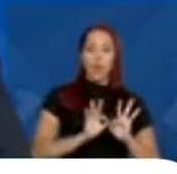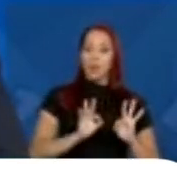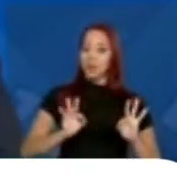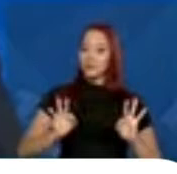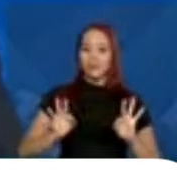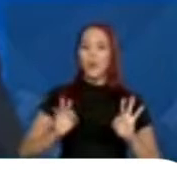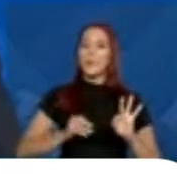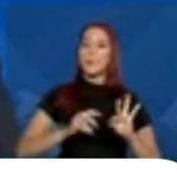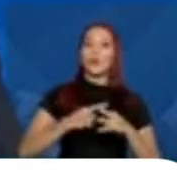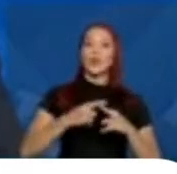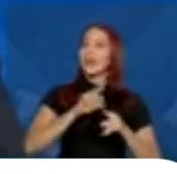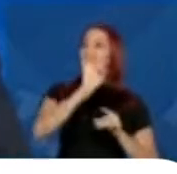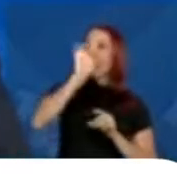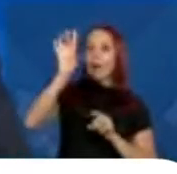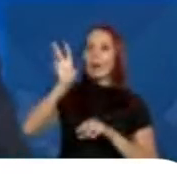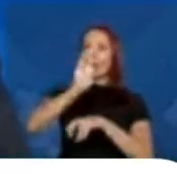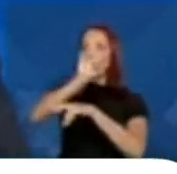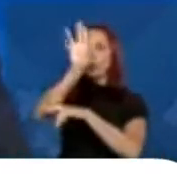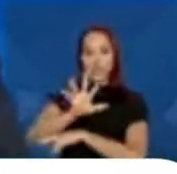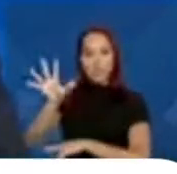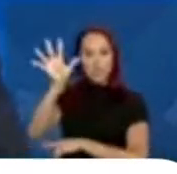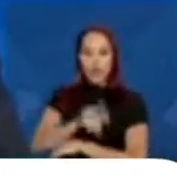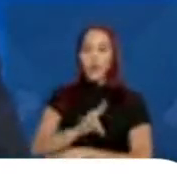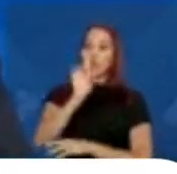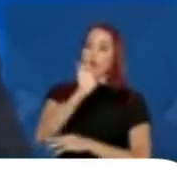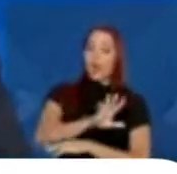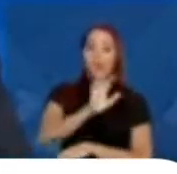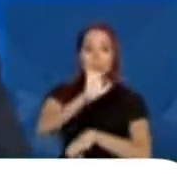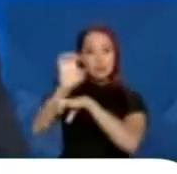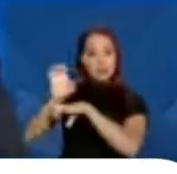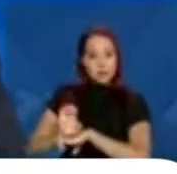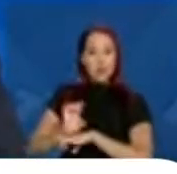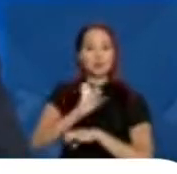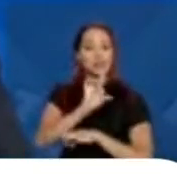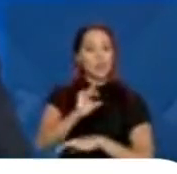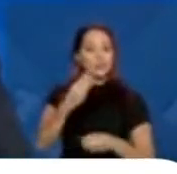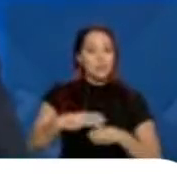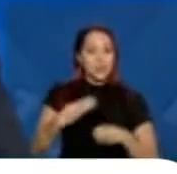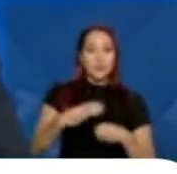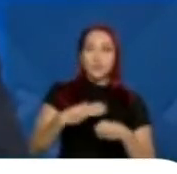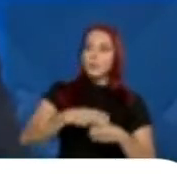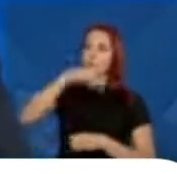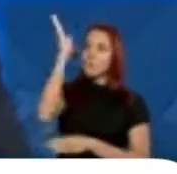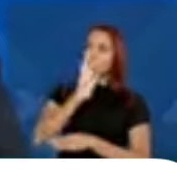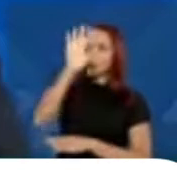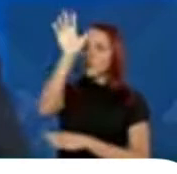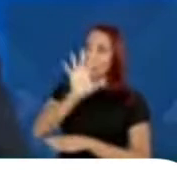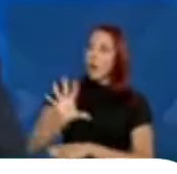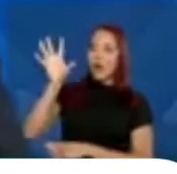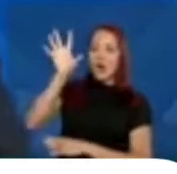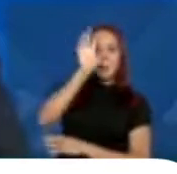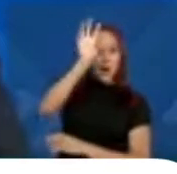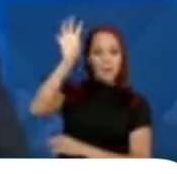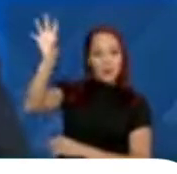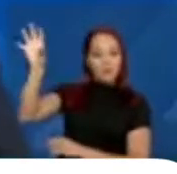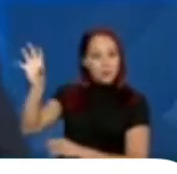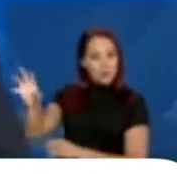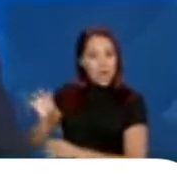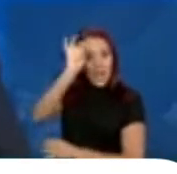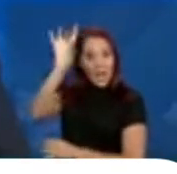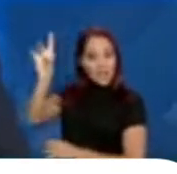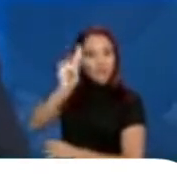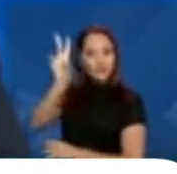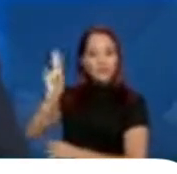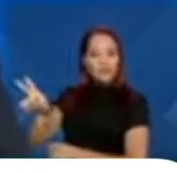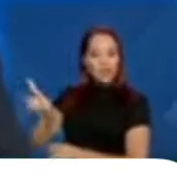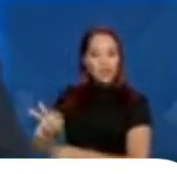cada região, para cada estado, para cada município. Cada um tem as suas diferenças, cada